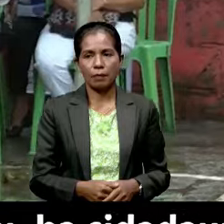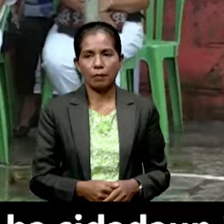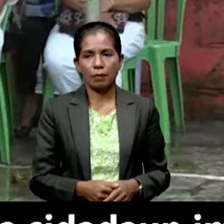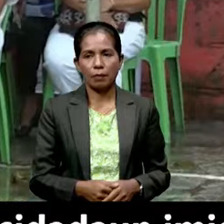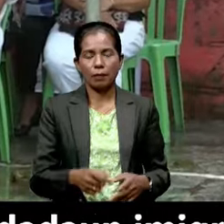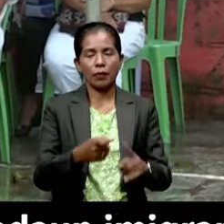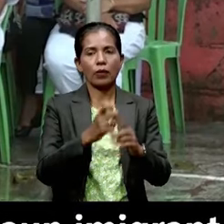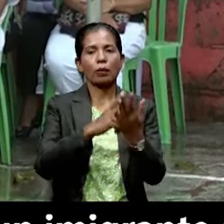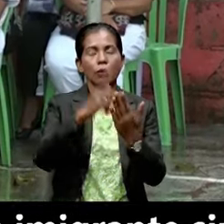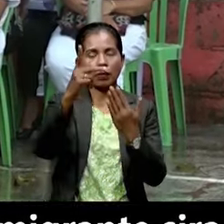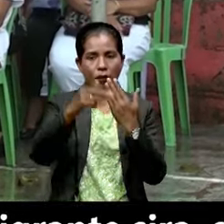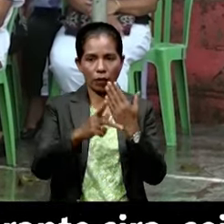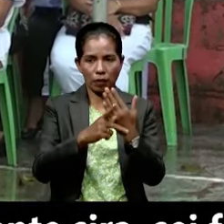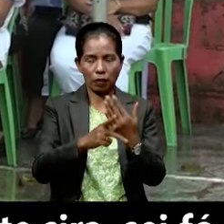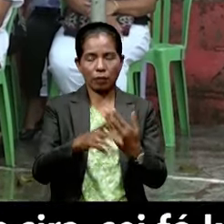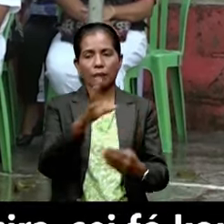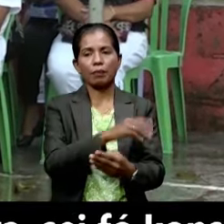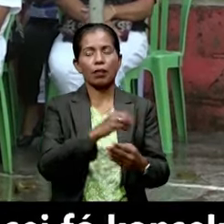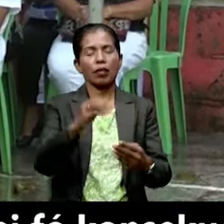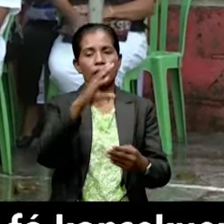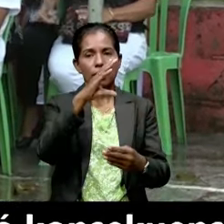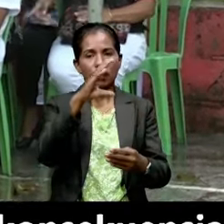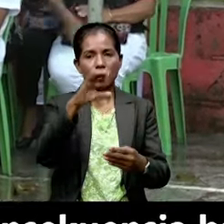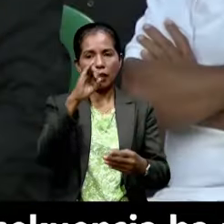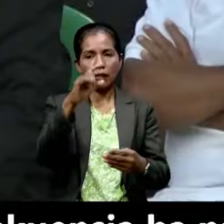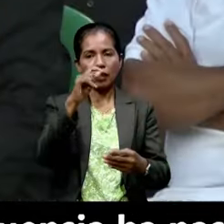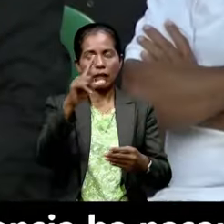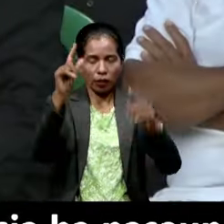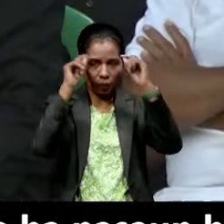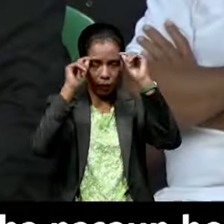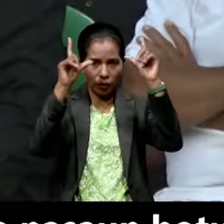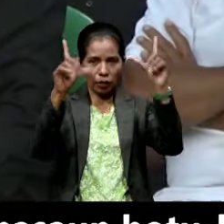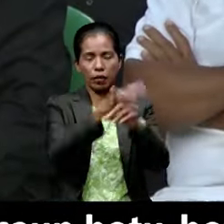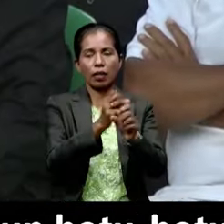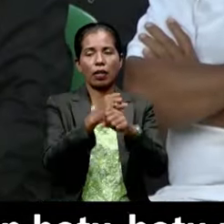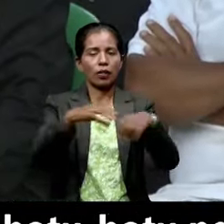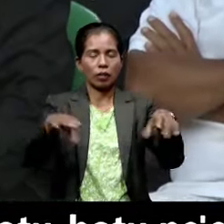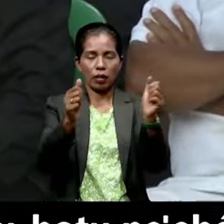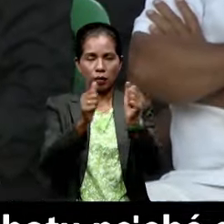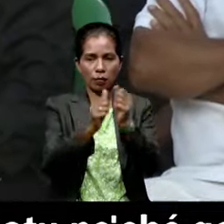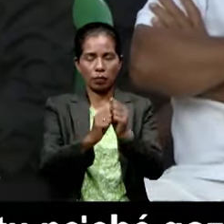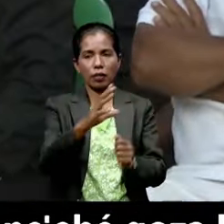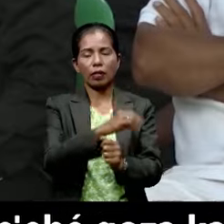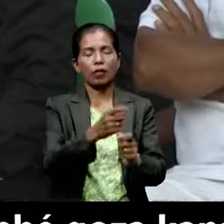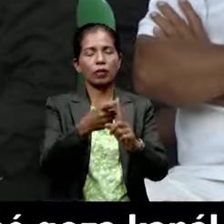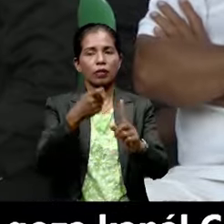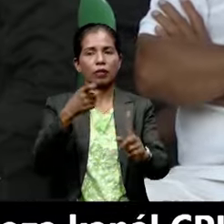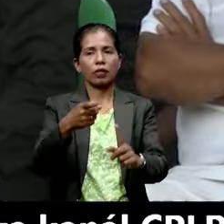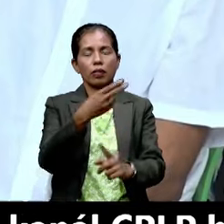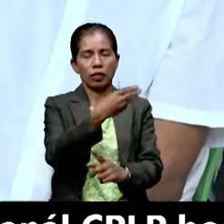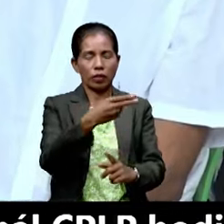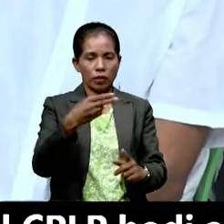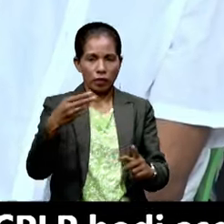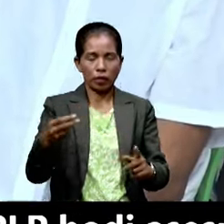Lihusi programa Demoplot na bedurante na Câmara Comércio e Indústria Timor-Leste, a cooperação no Câmara Dagan da Indústria Kadin